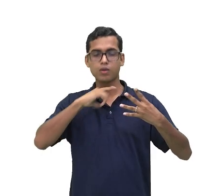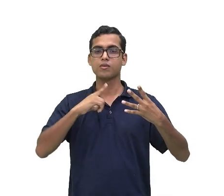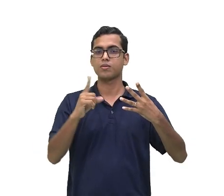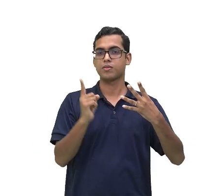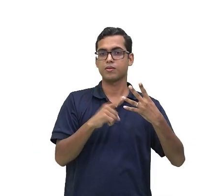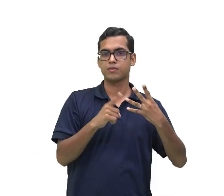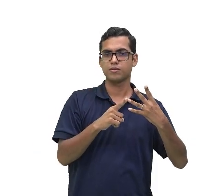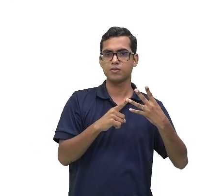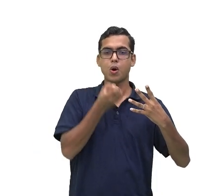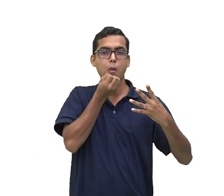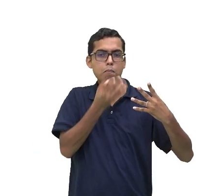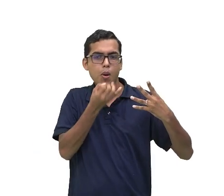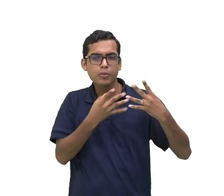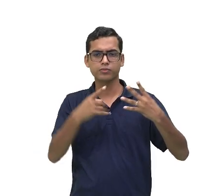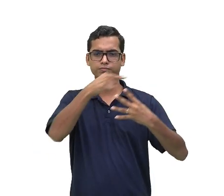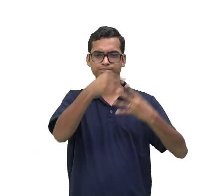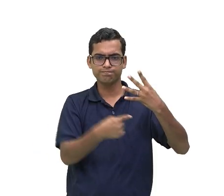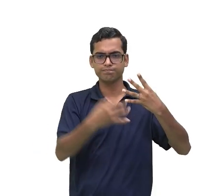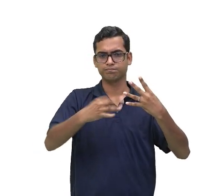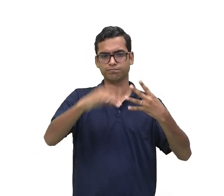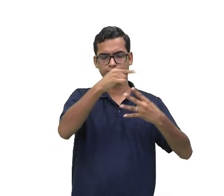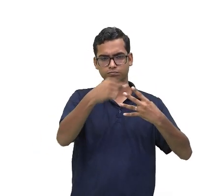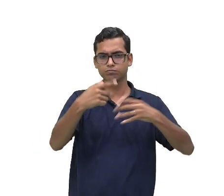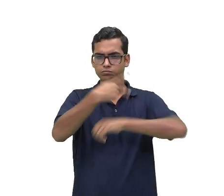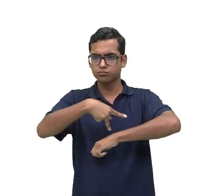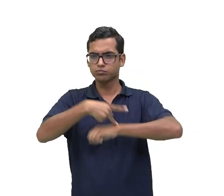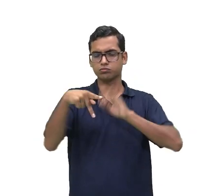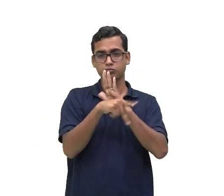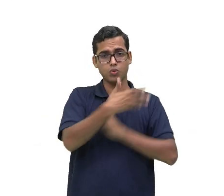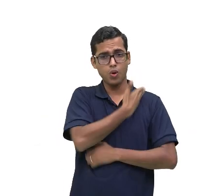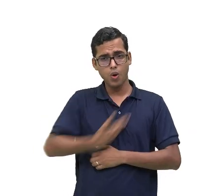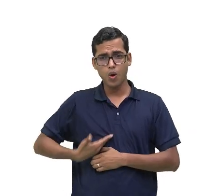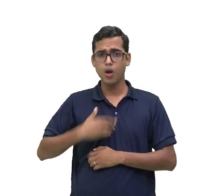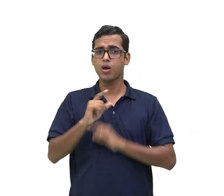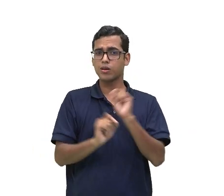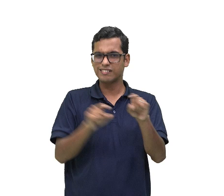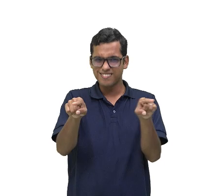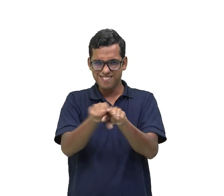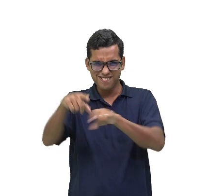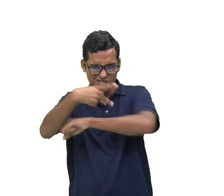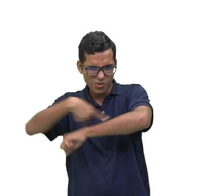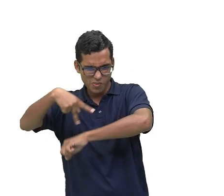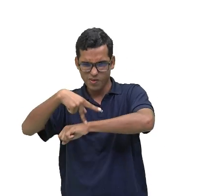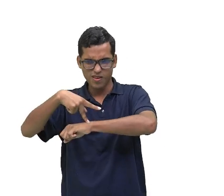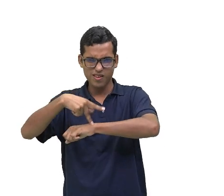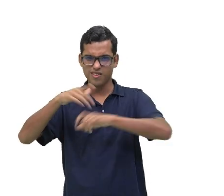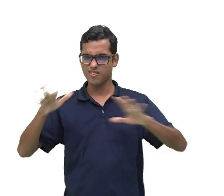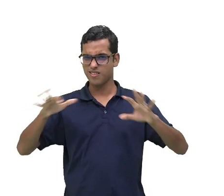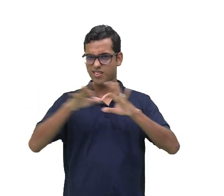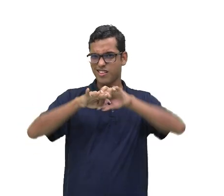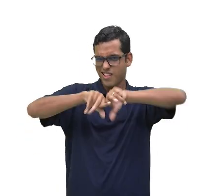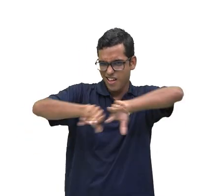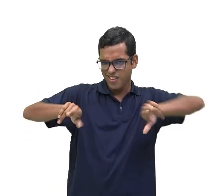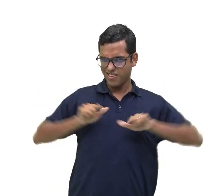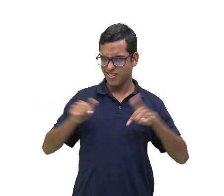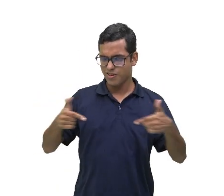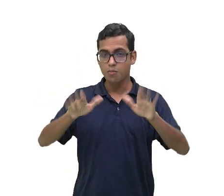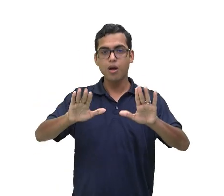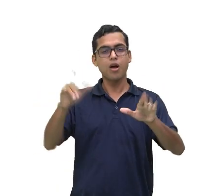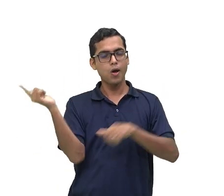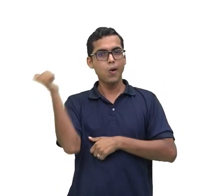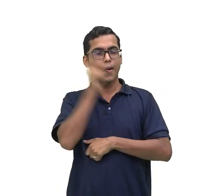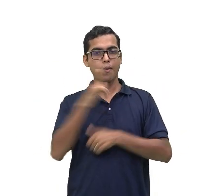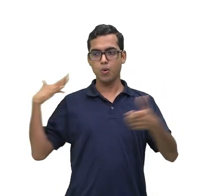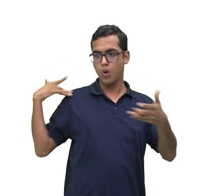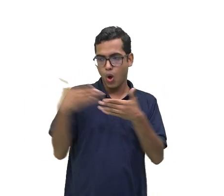né? O Estado, o governo, ele não permitia esses países fazerem várias coisas, porém, hoje